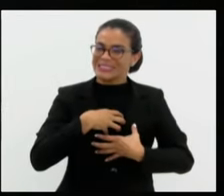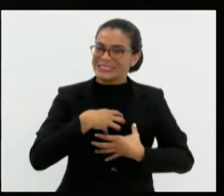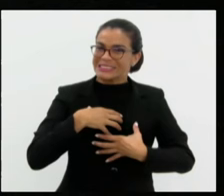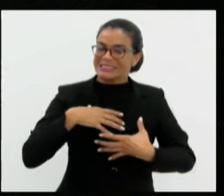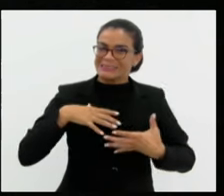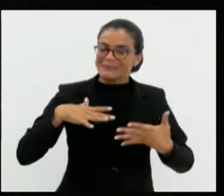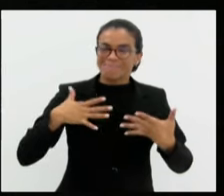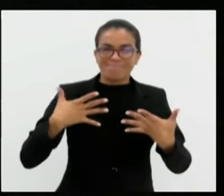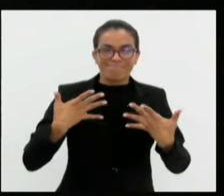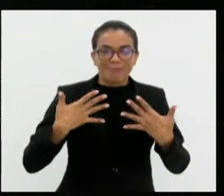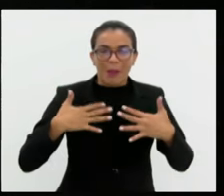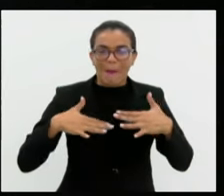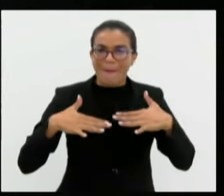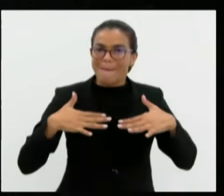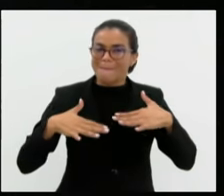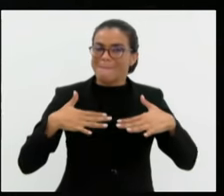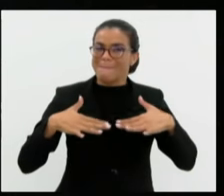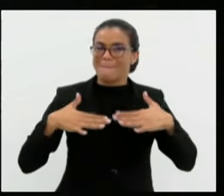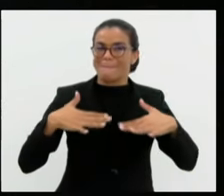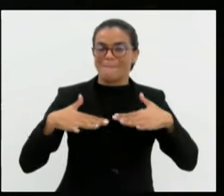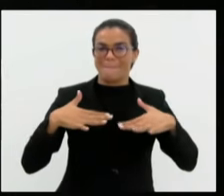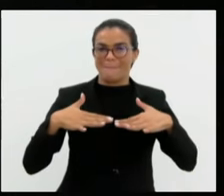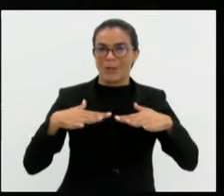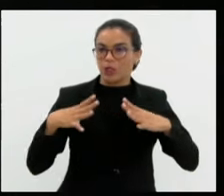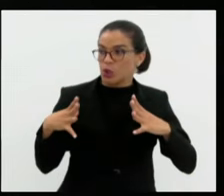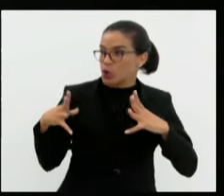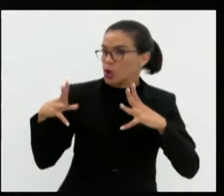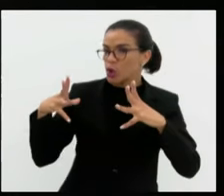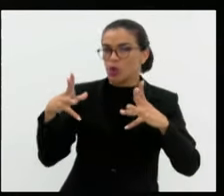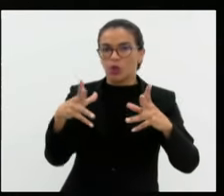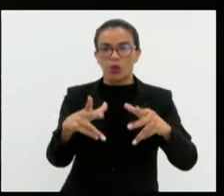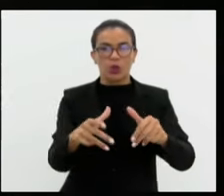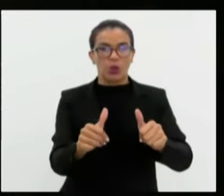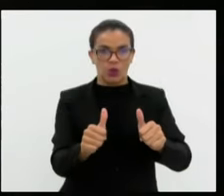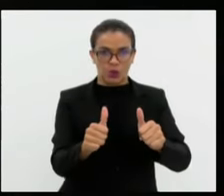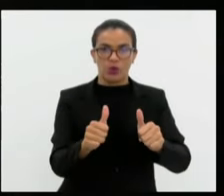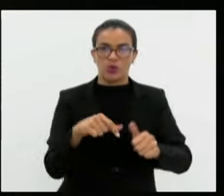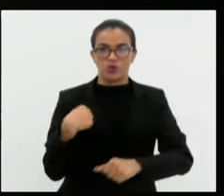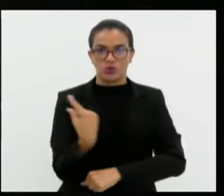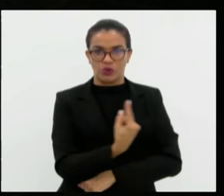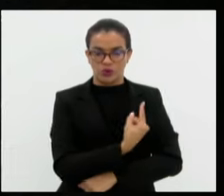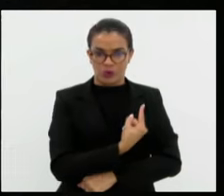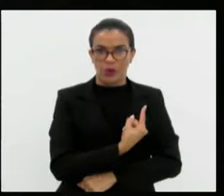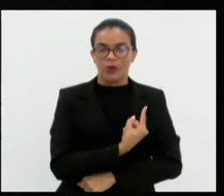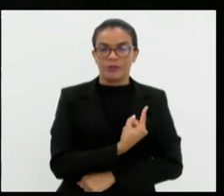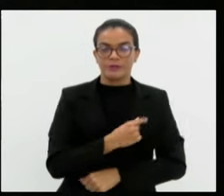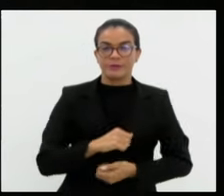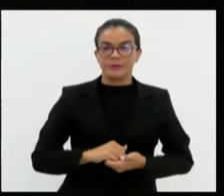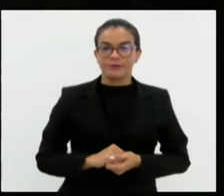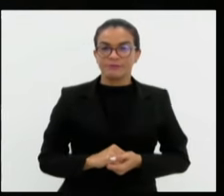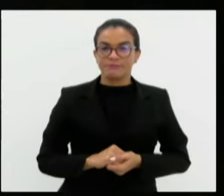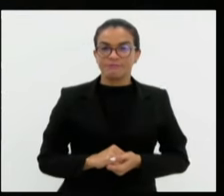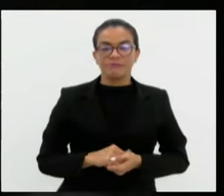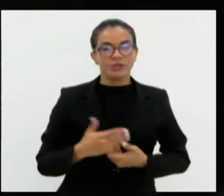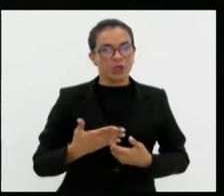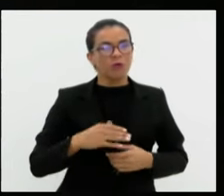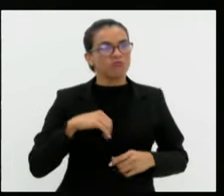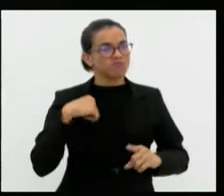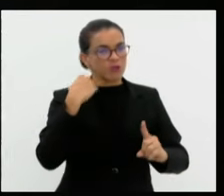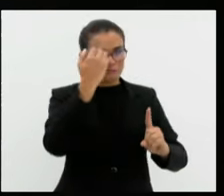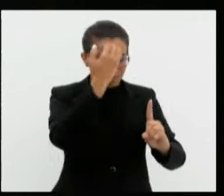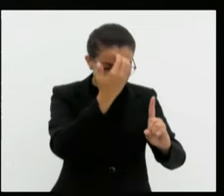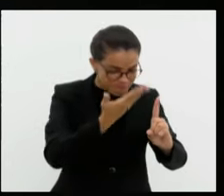acomete toda a Casa Legislativa. Então, primeiro aqui, deixar registrado o nosso